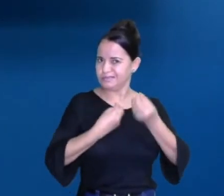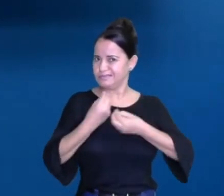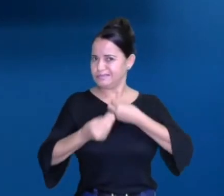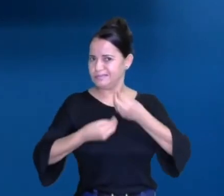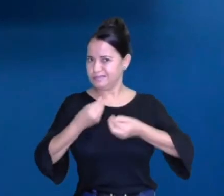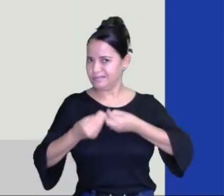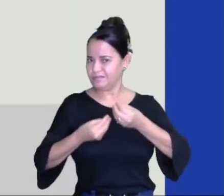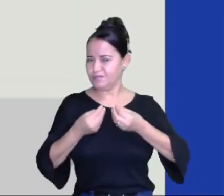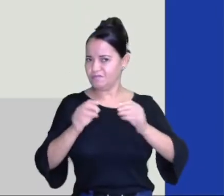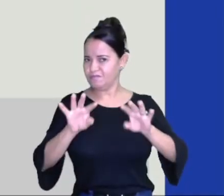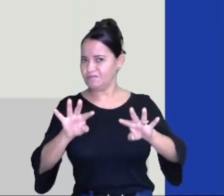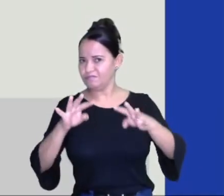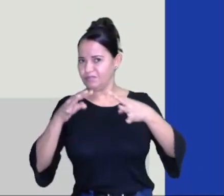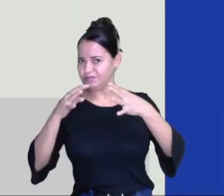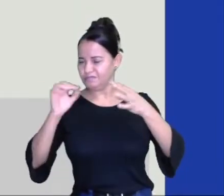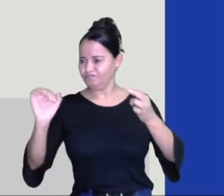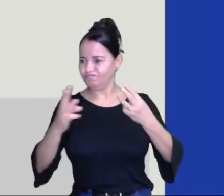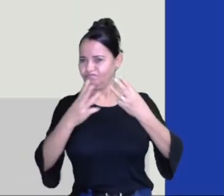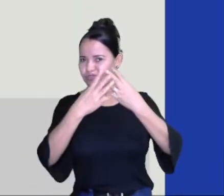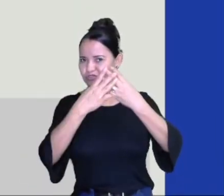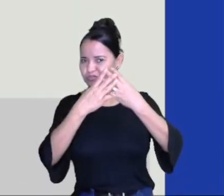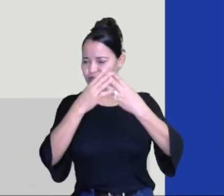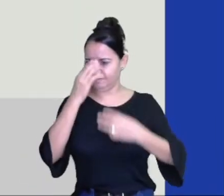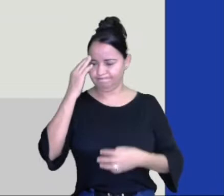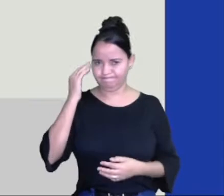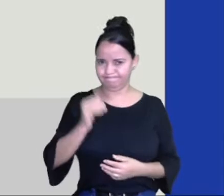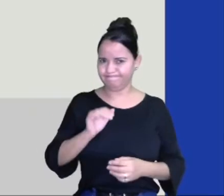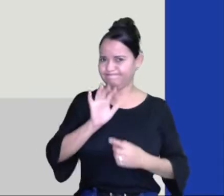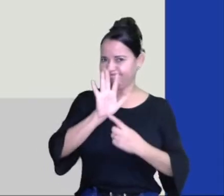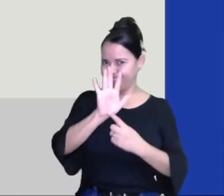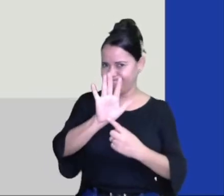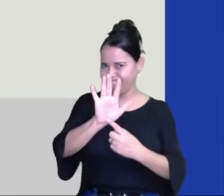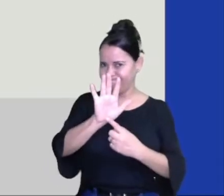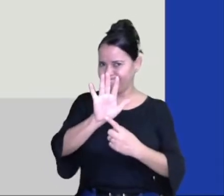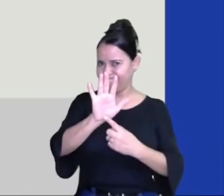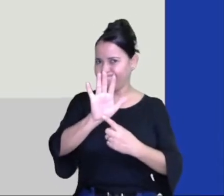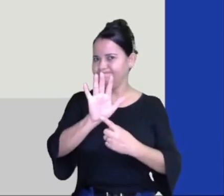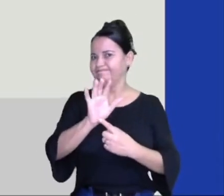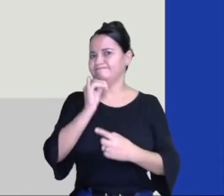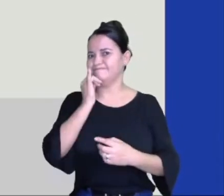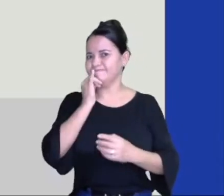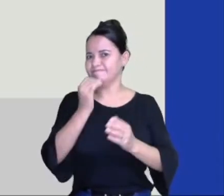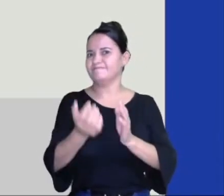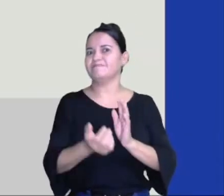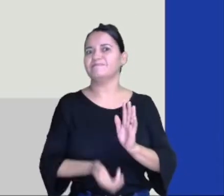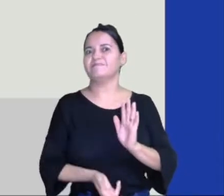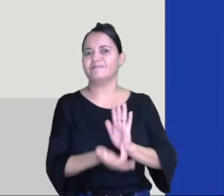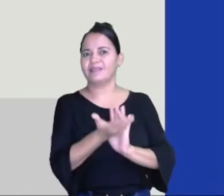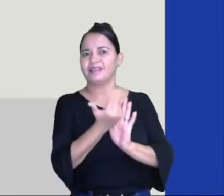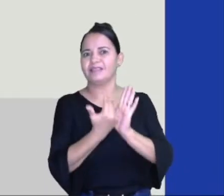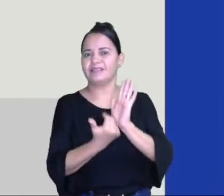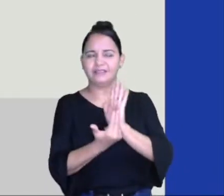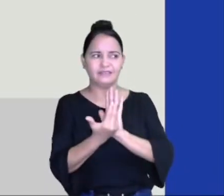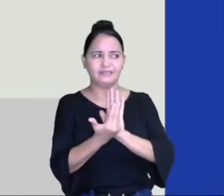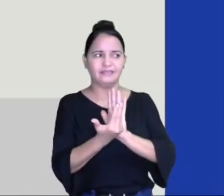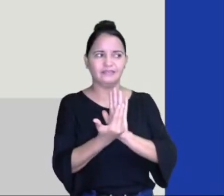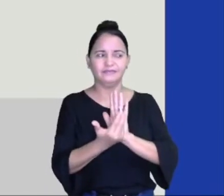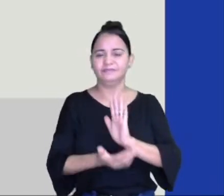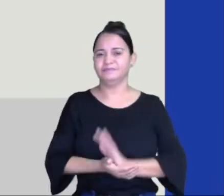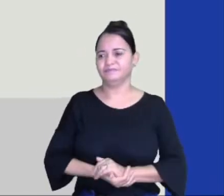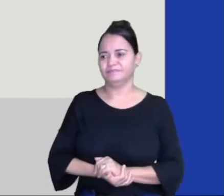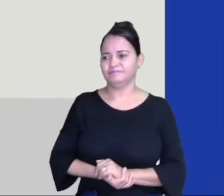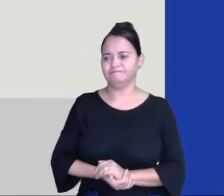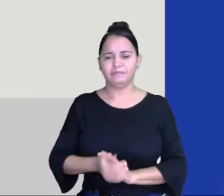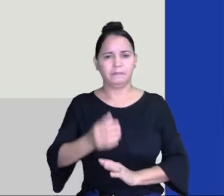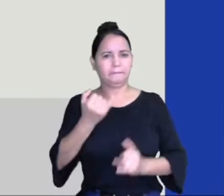no próximo slide, para que a gente possa compreender. Eu trouxe aí a pizza fracionada, dividida em